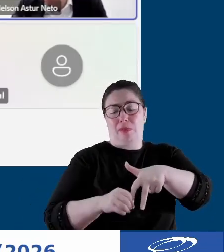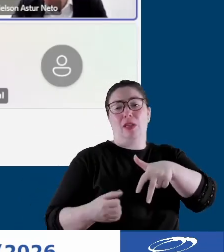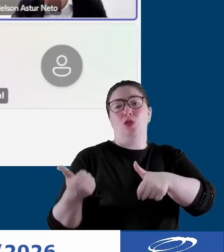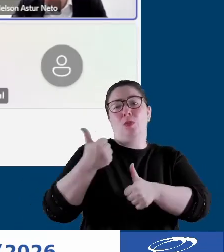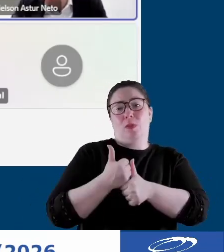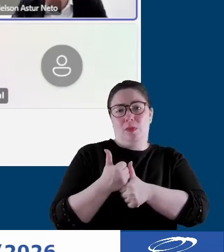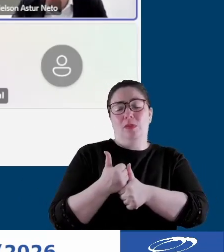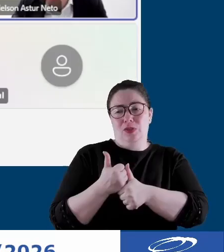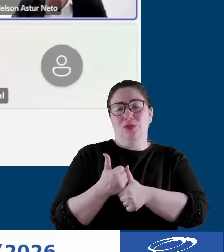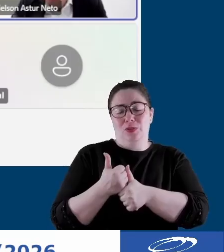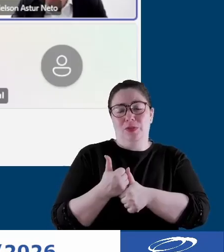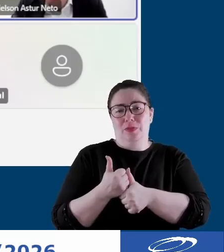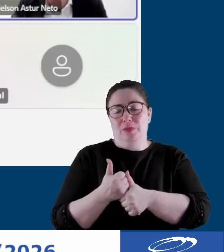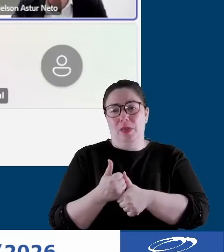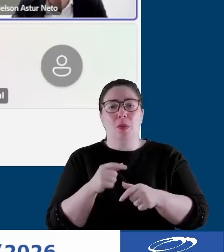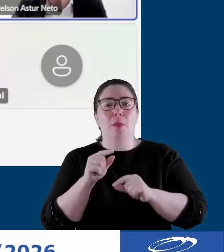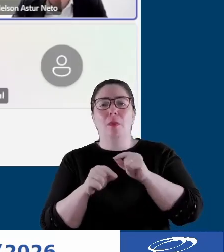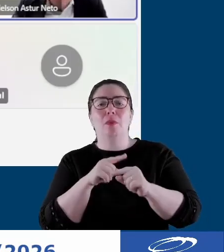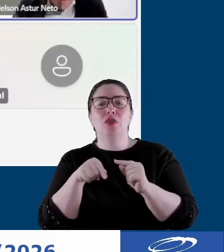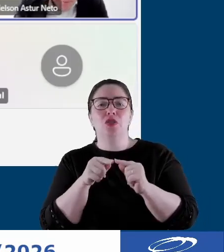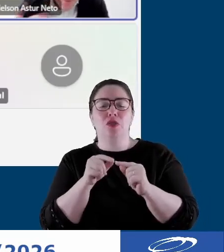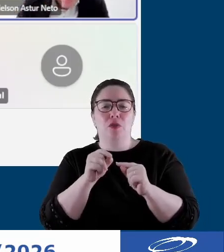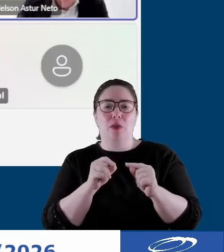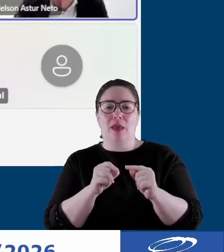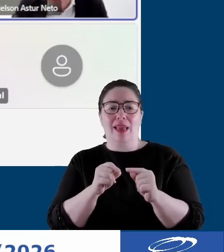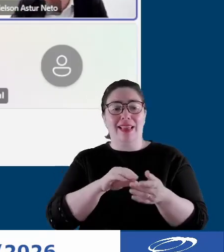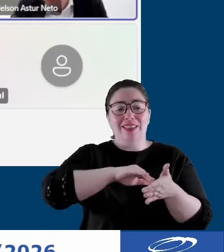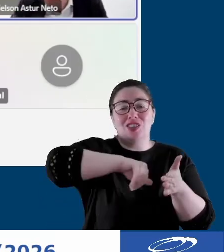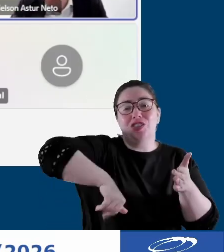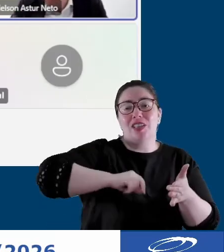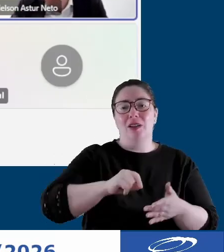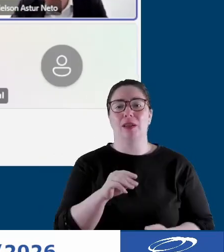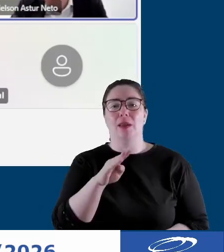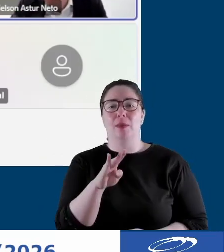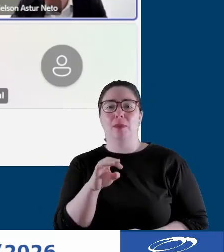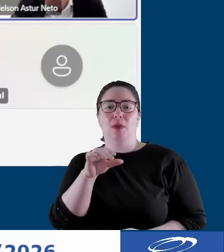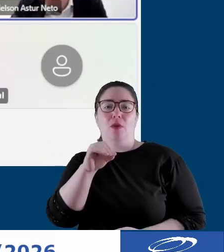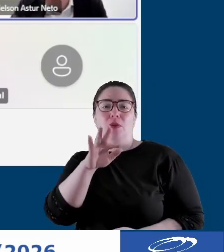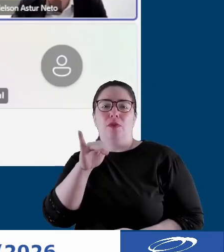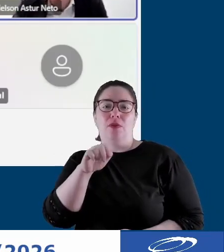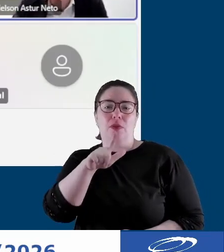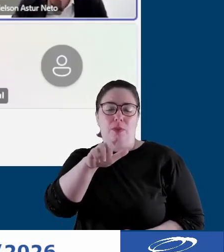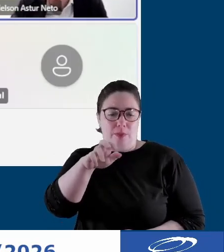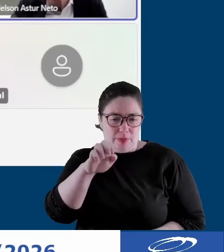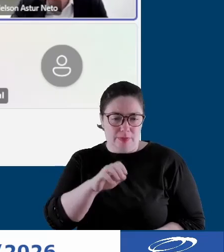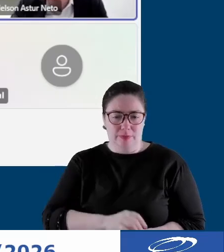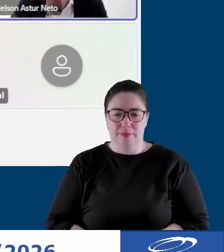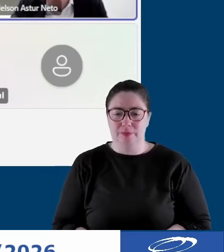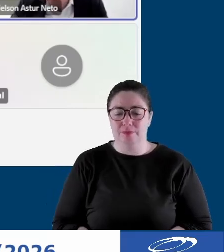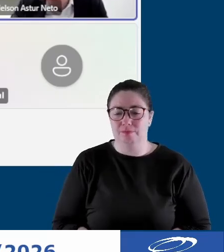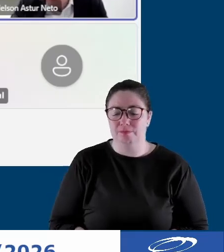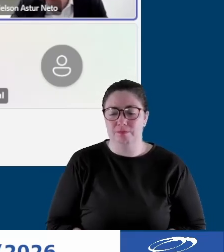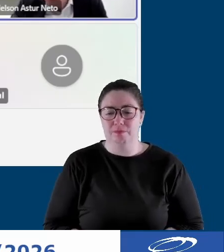o biofilme, principalmente em casos com mais de 6 semanas de infecção.